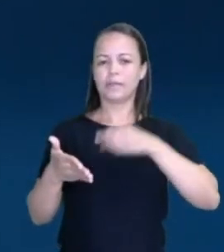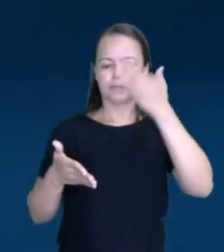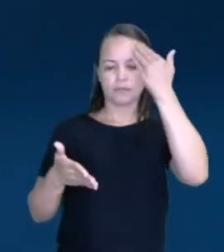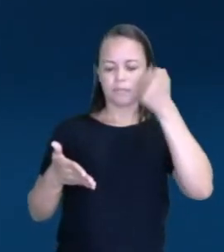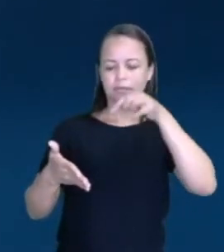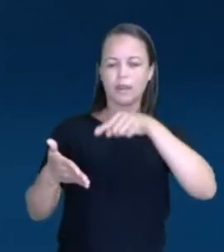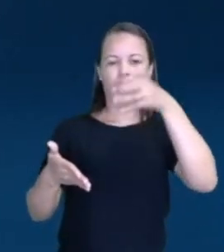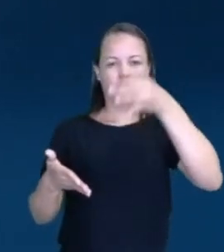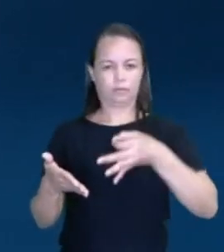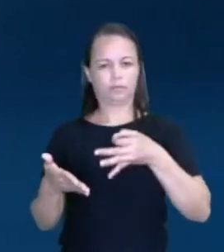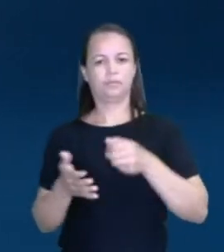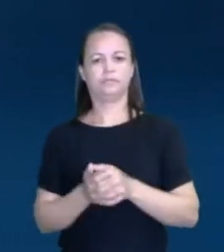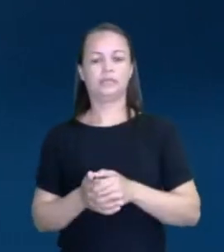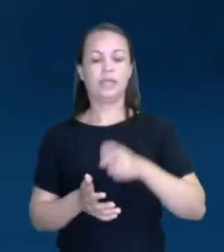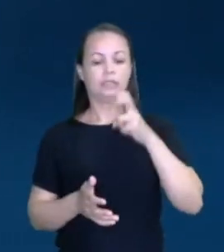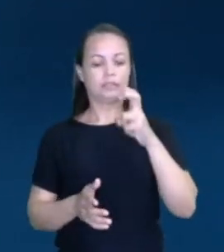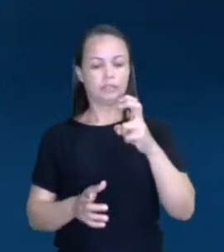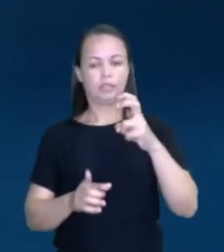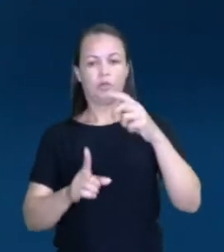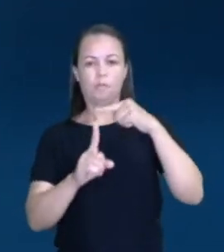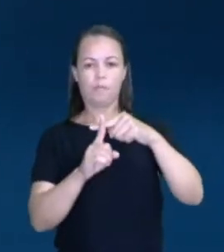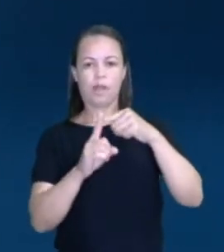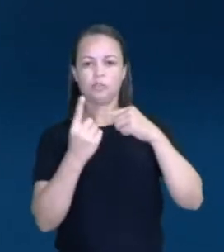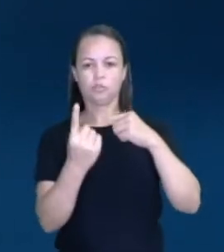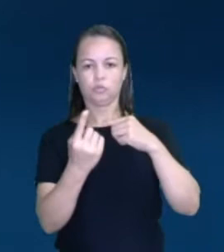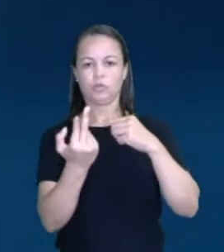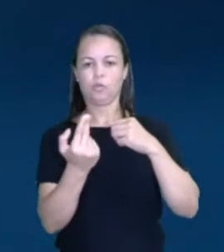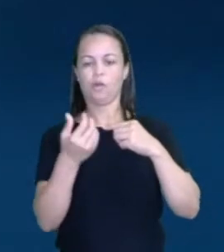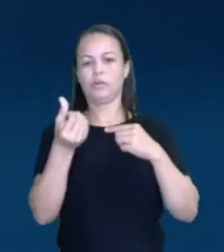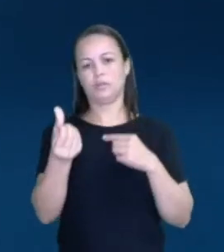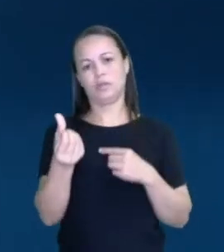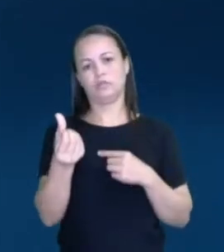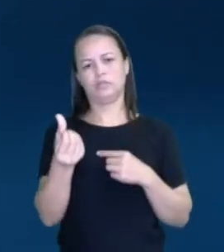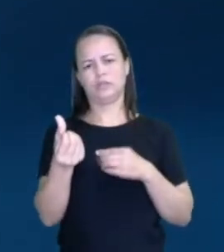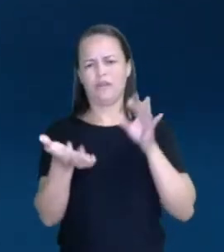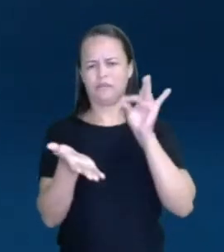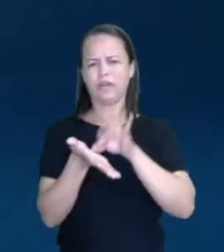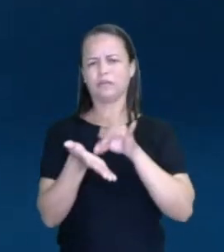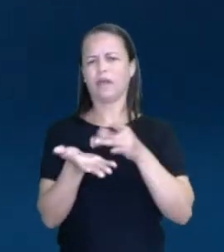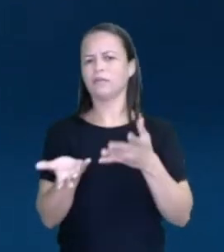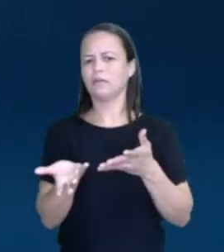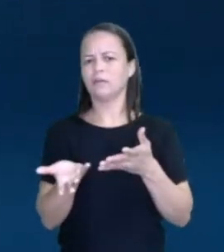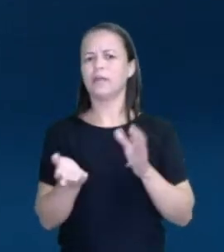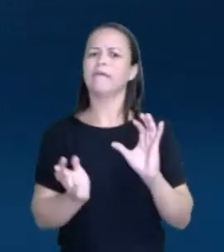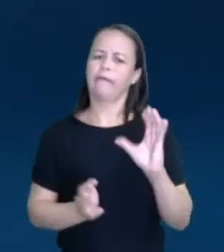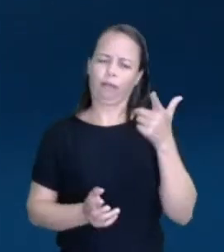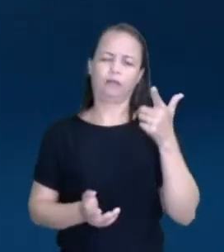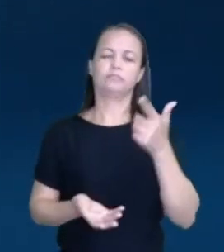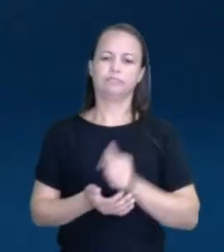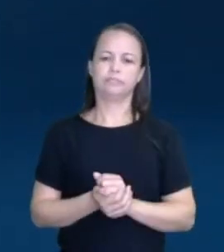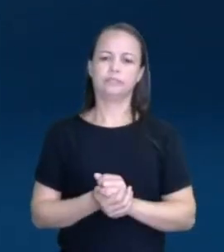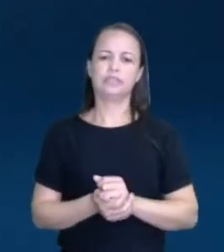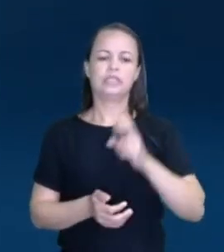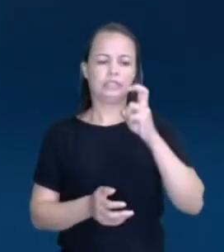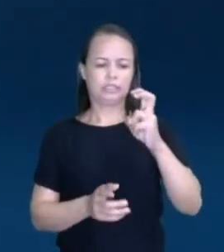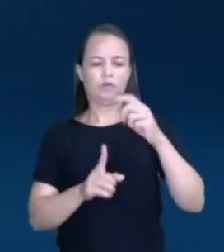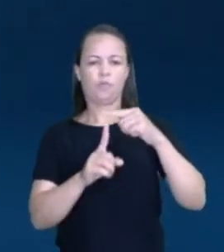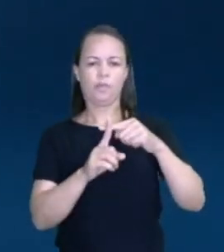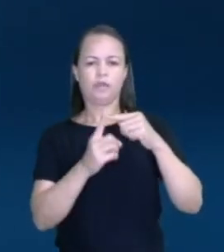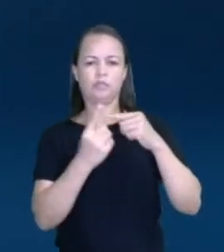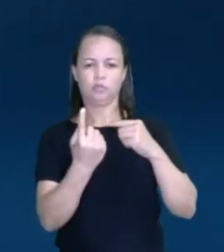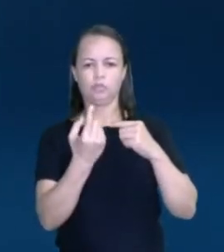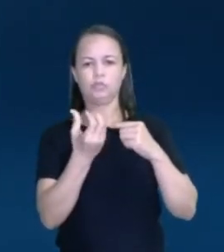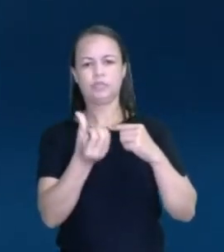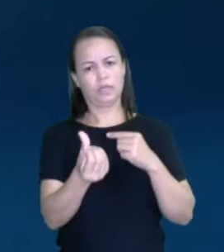correta. Ó, 5 mais 1 igual a 6. Isso é verdade? Claro, 5 mais 1,